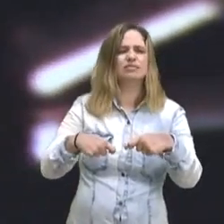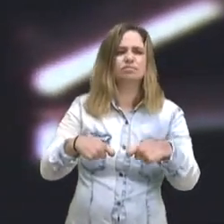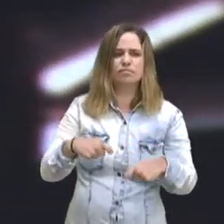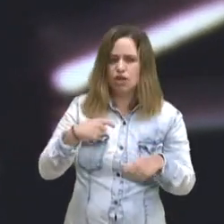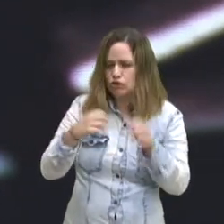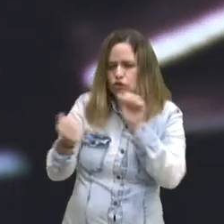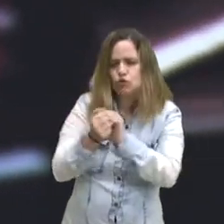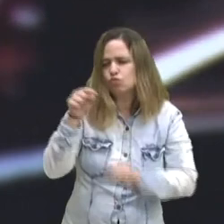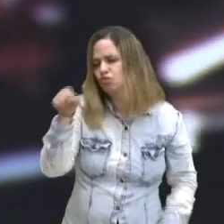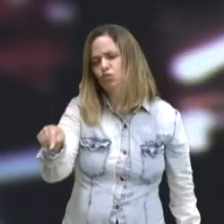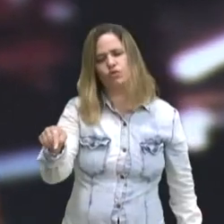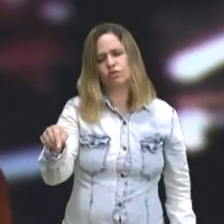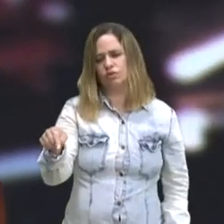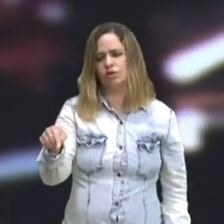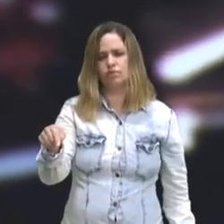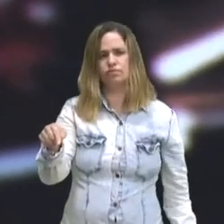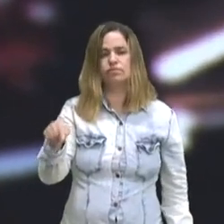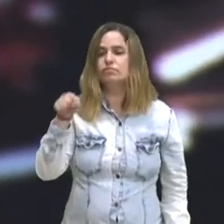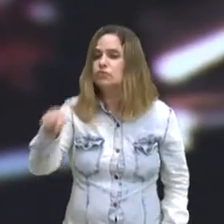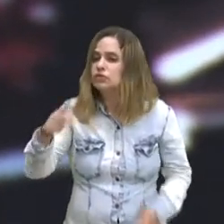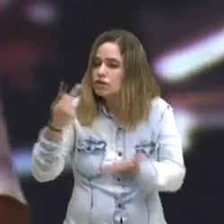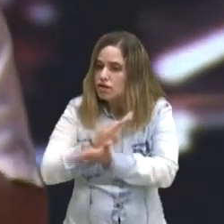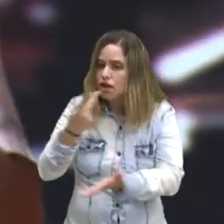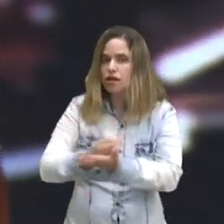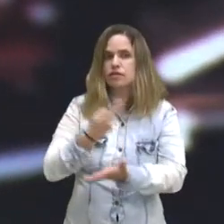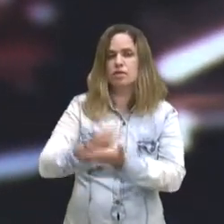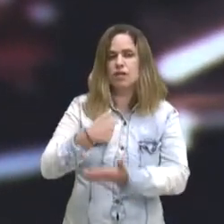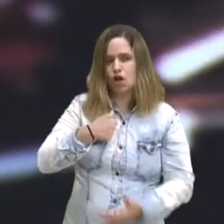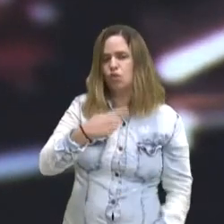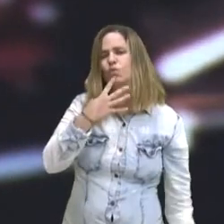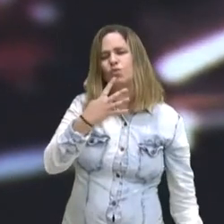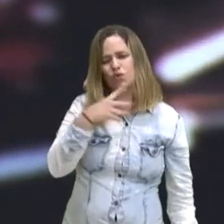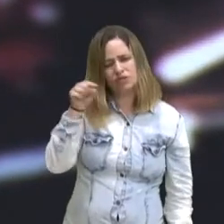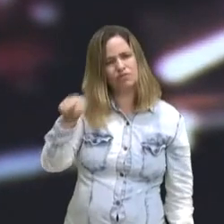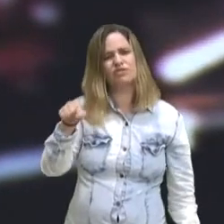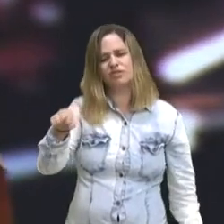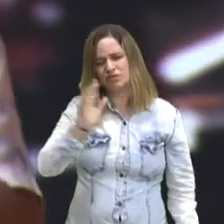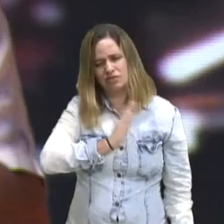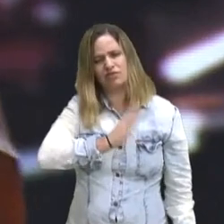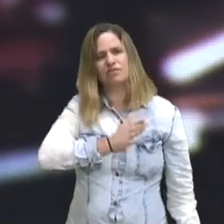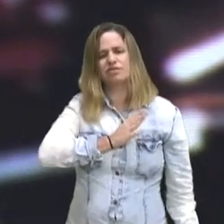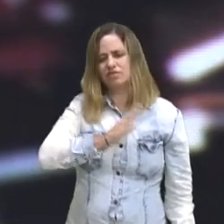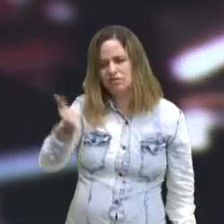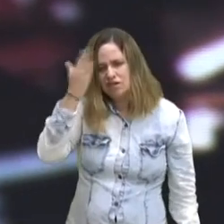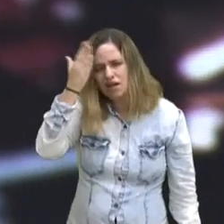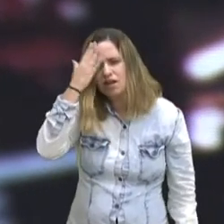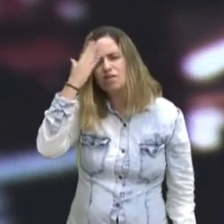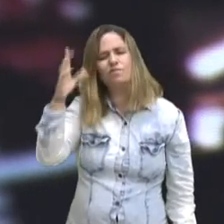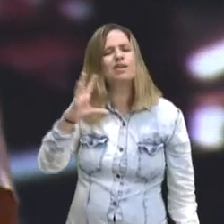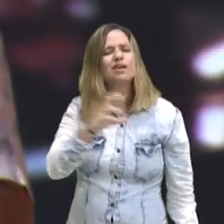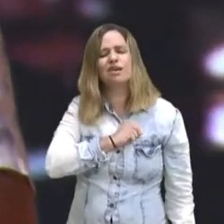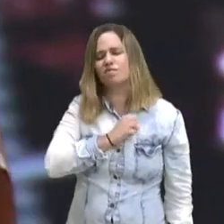contigo. Você pisou na bola, mas eu sei o que tem no teu coração. Eu sei da sinceridade, do amor na tua vida. Eu sei que você não vai ficar